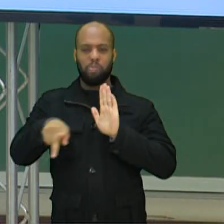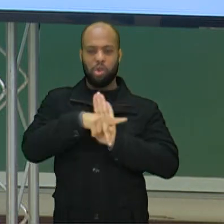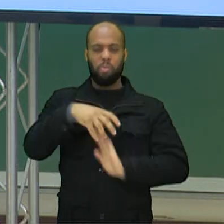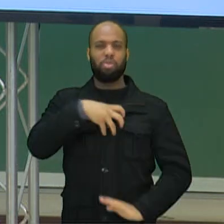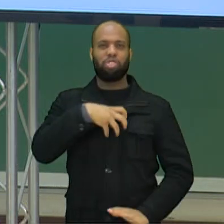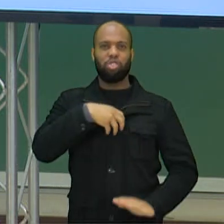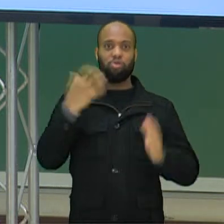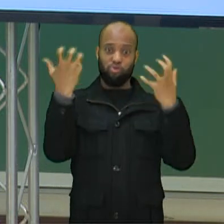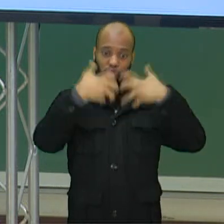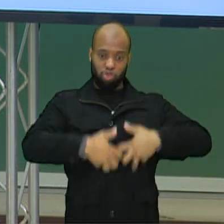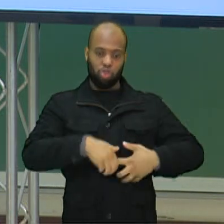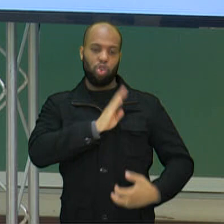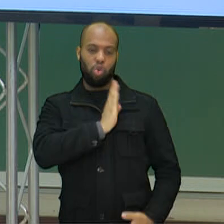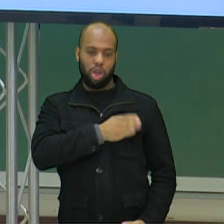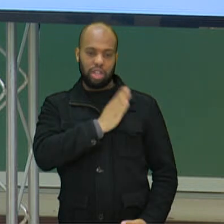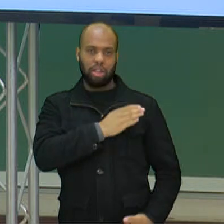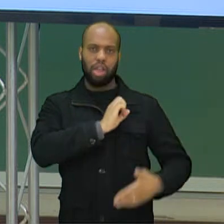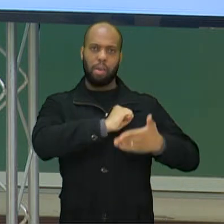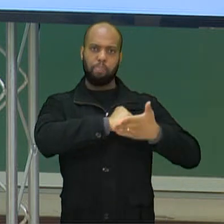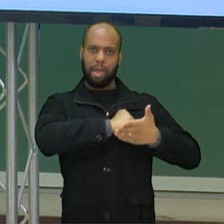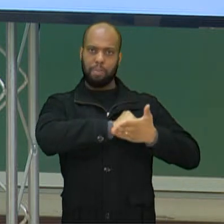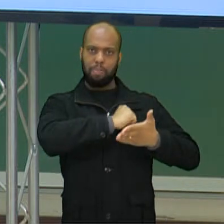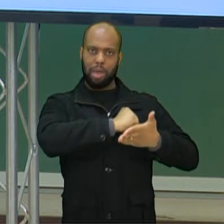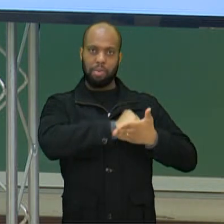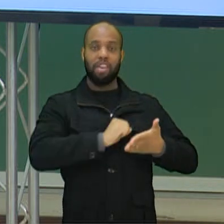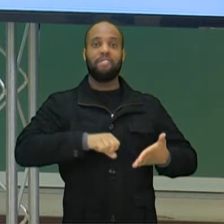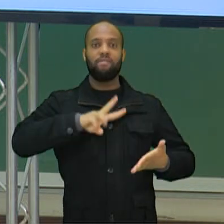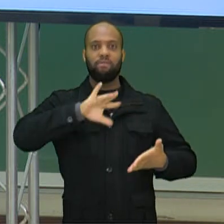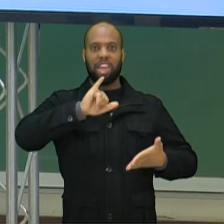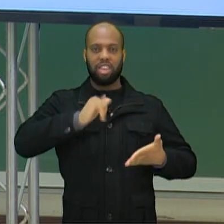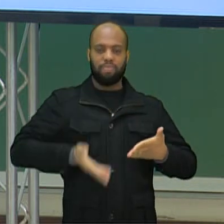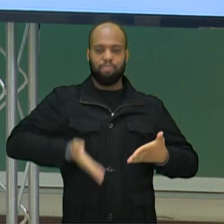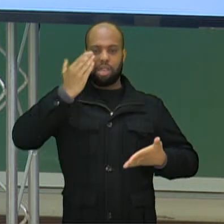funcionamento. Então, a frequência cardíaca tende a aumentar.